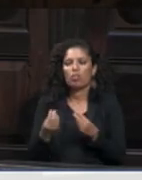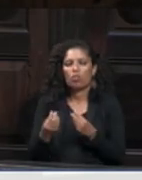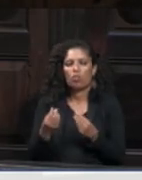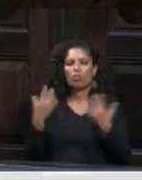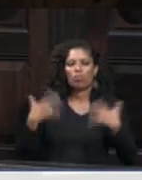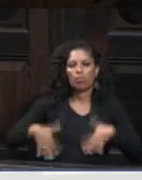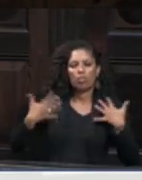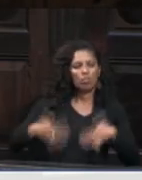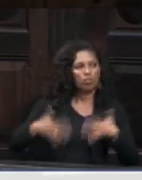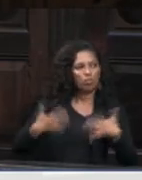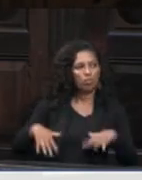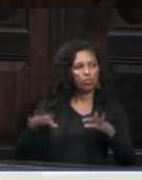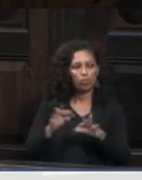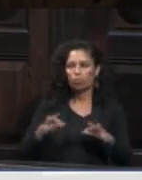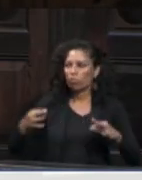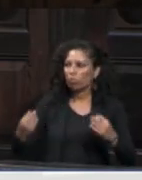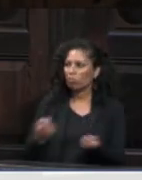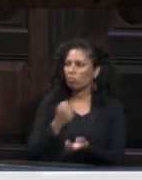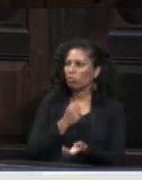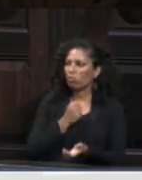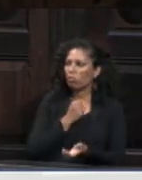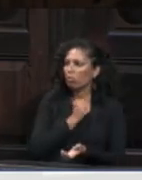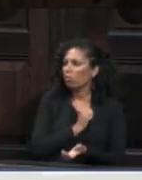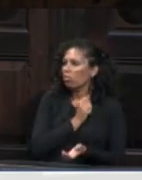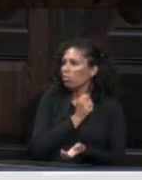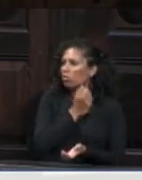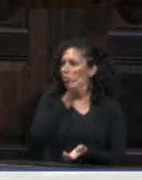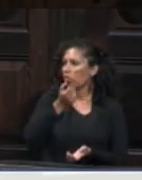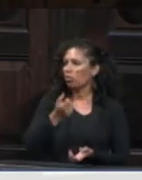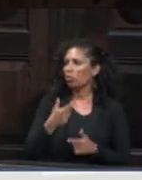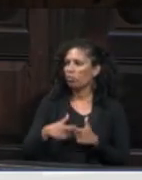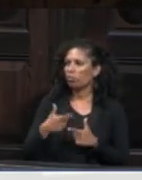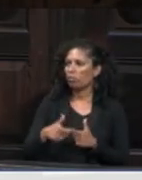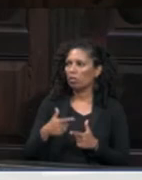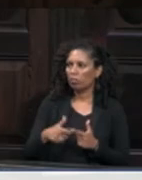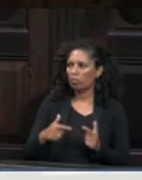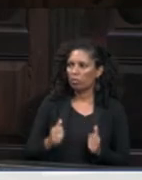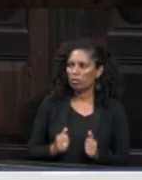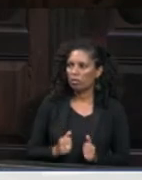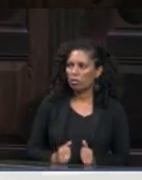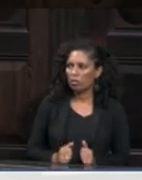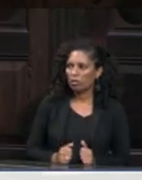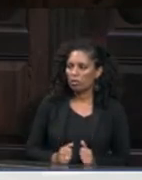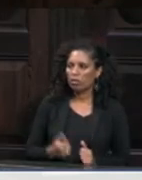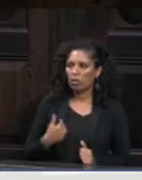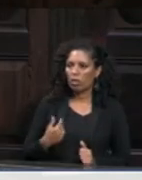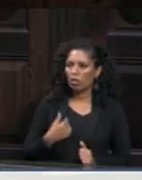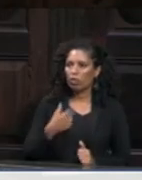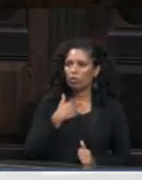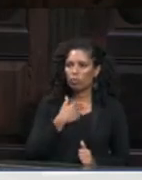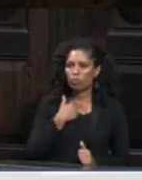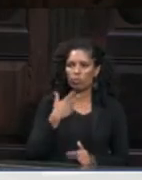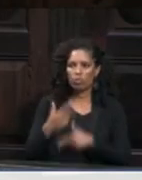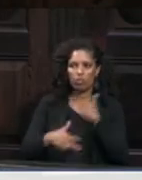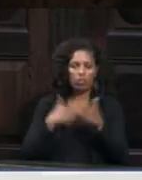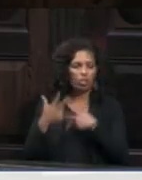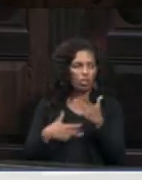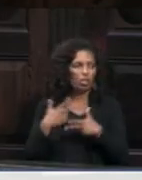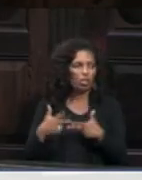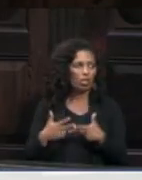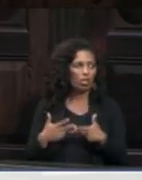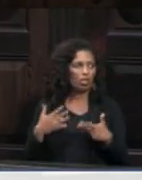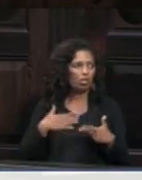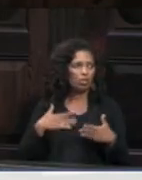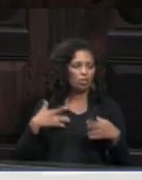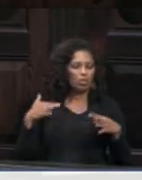indignado. Todo mundo revoltado com aquela situação. E eu não poderia deixar de falar que a